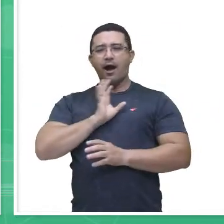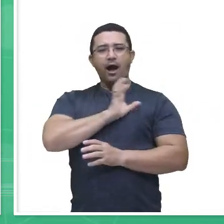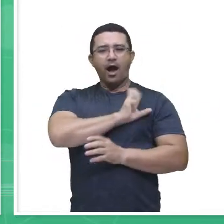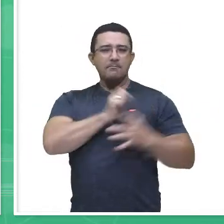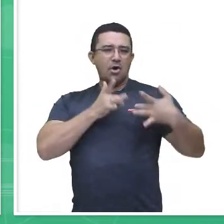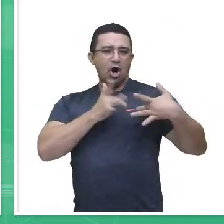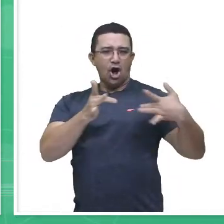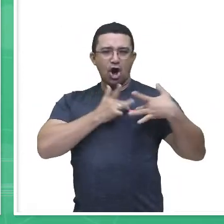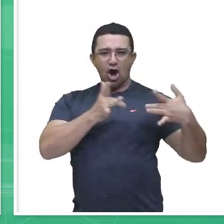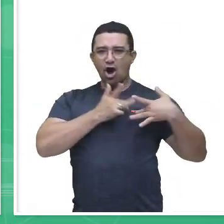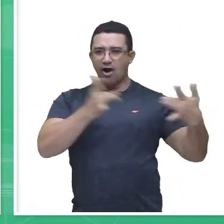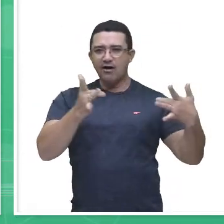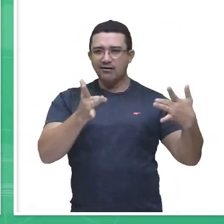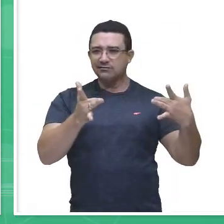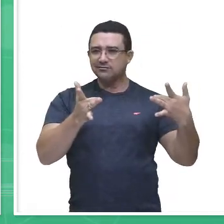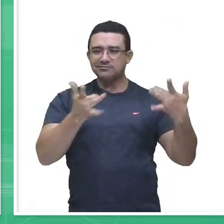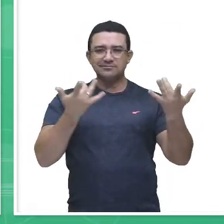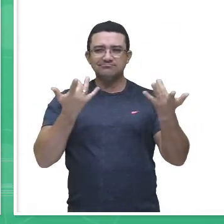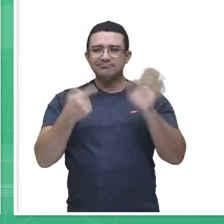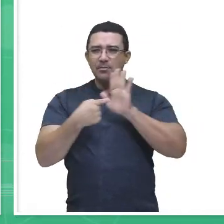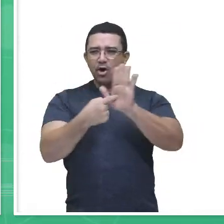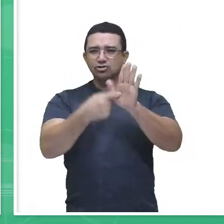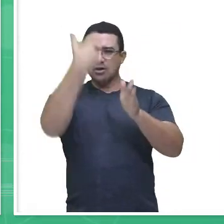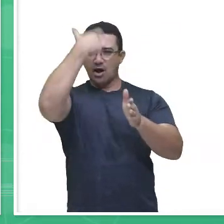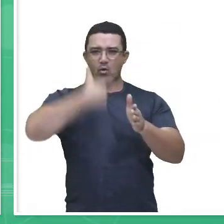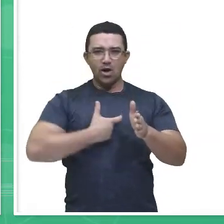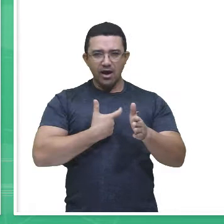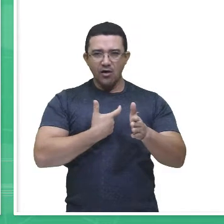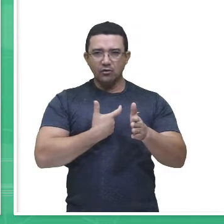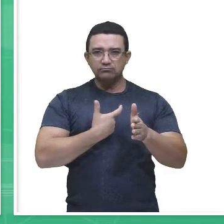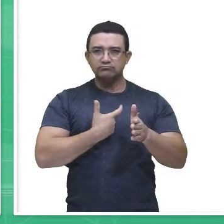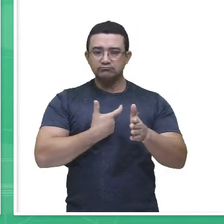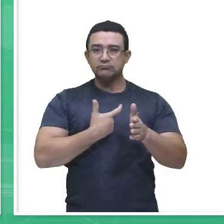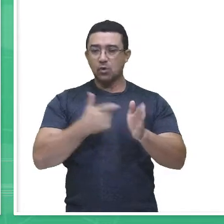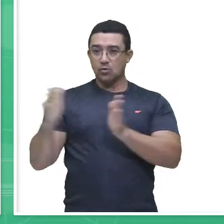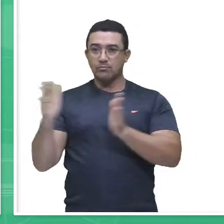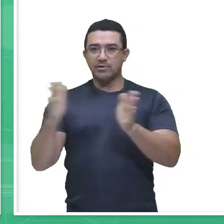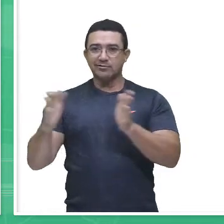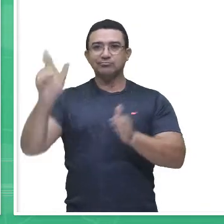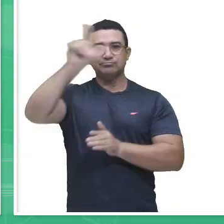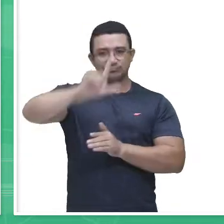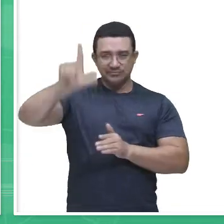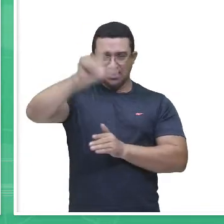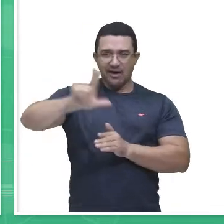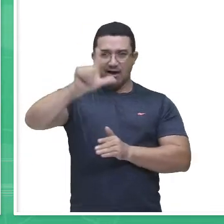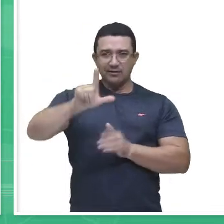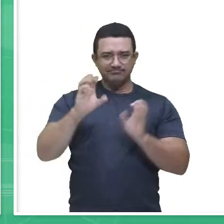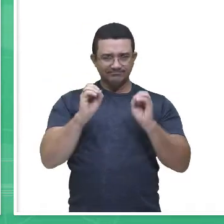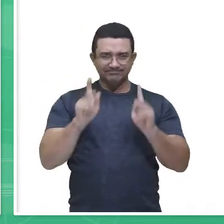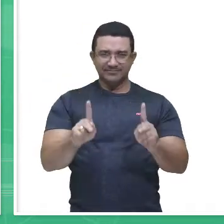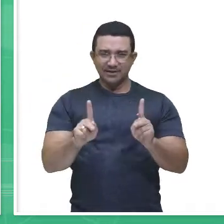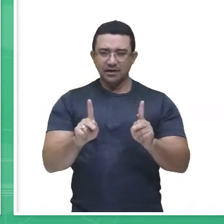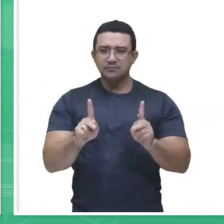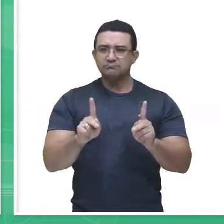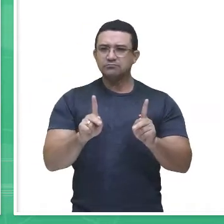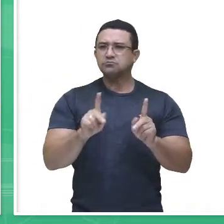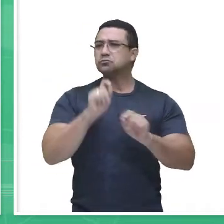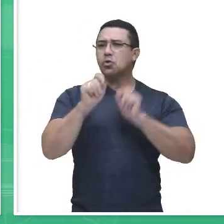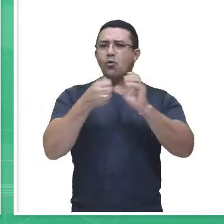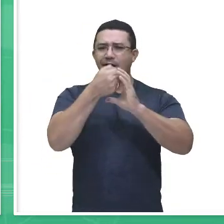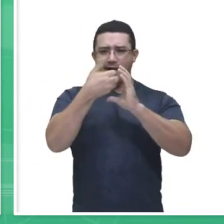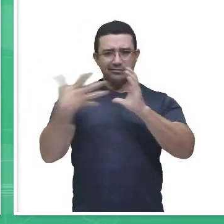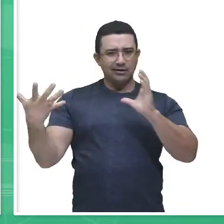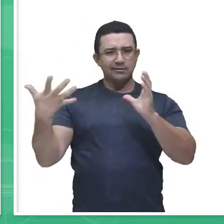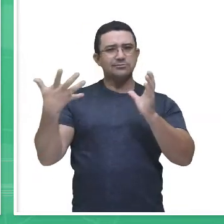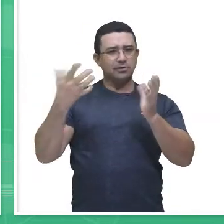subjetividade, expressão do eu, nós vamos ter aqui nesse período literário, certo? Com características